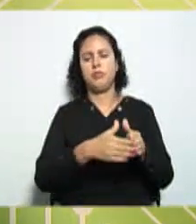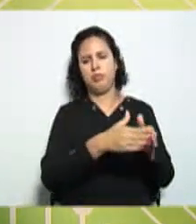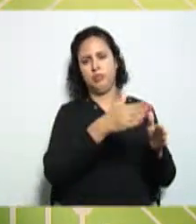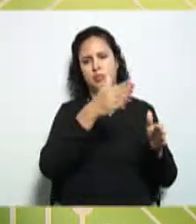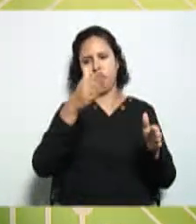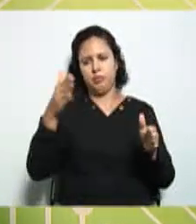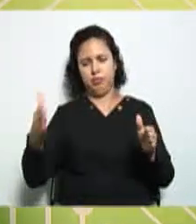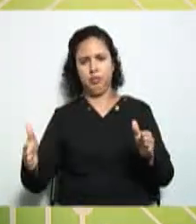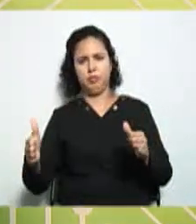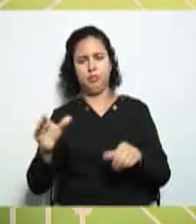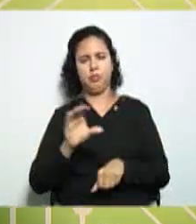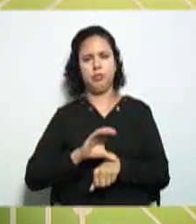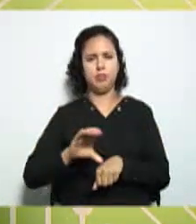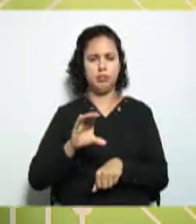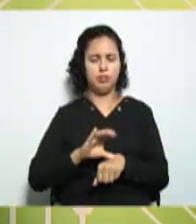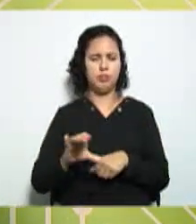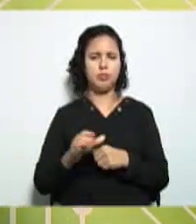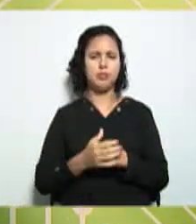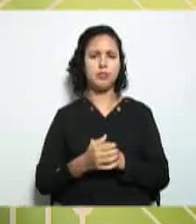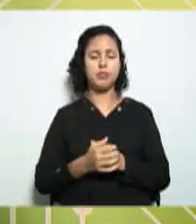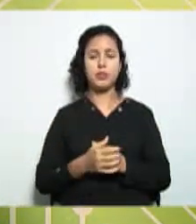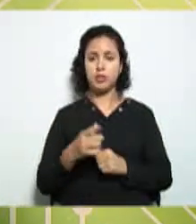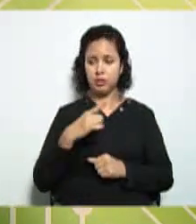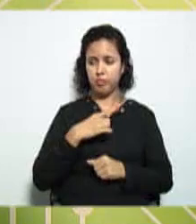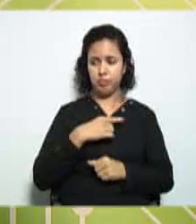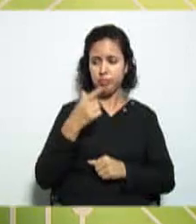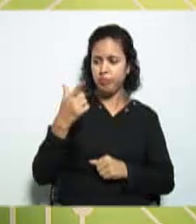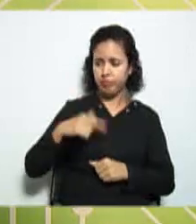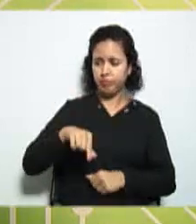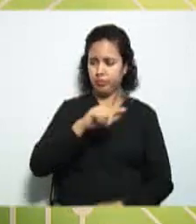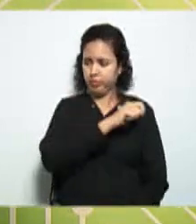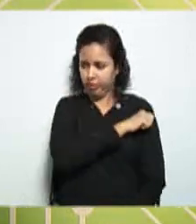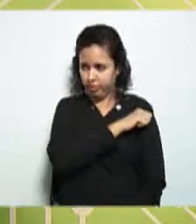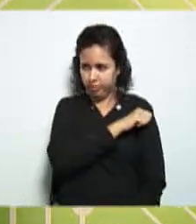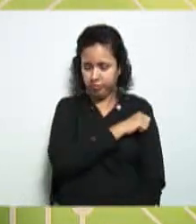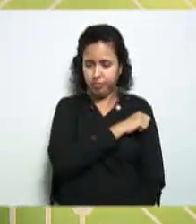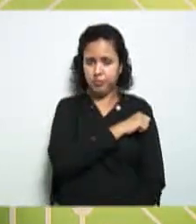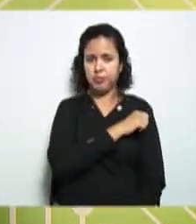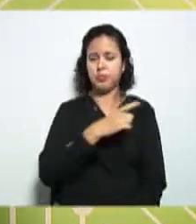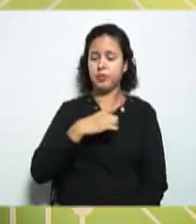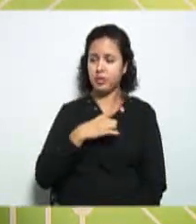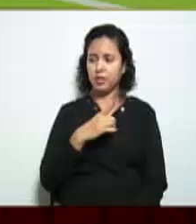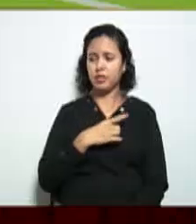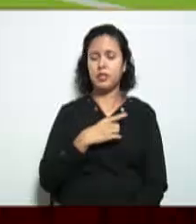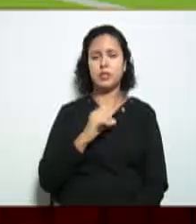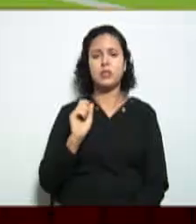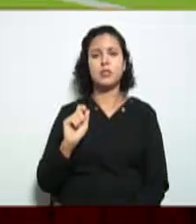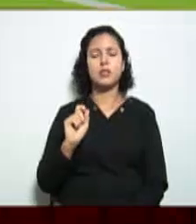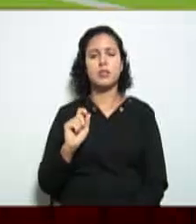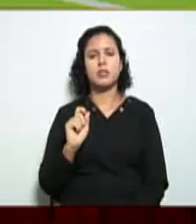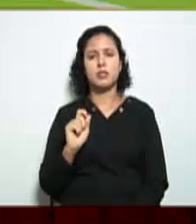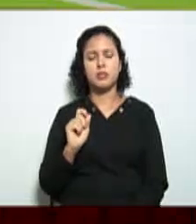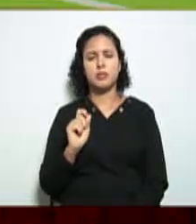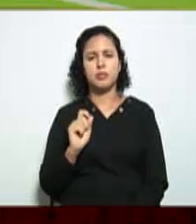do processo. Professora, tem mais alguma participação que a gente possa complementar? Temos, mas